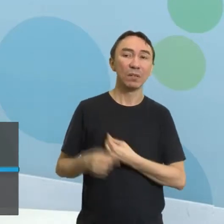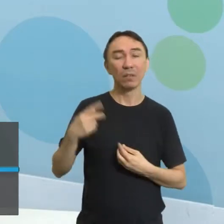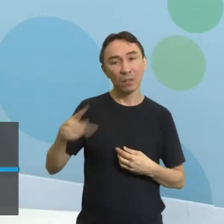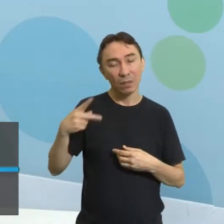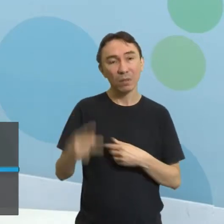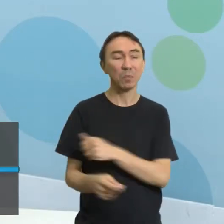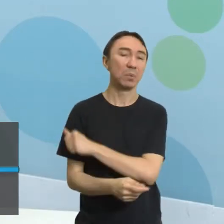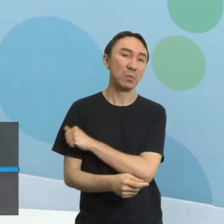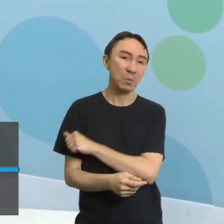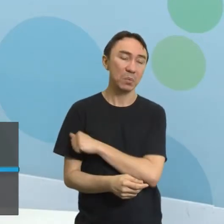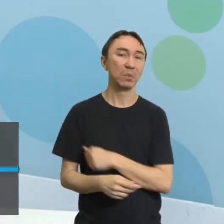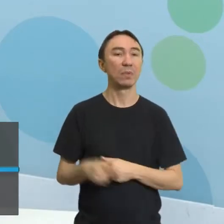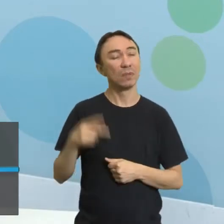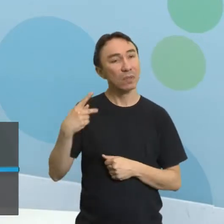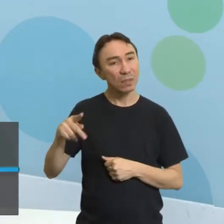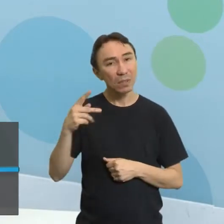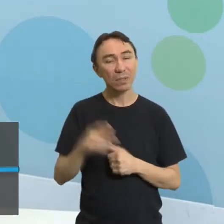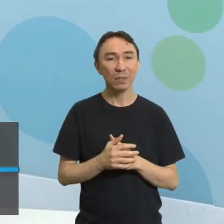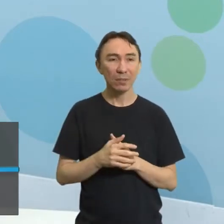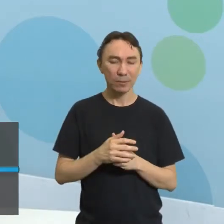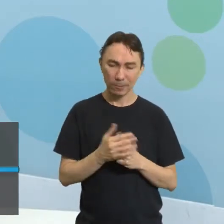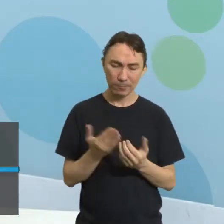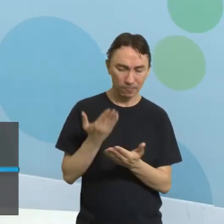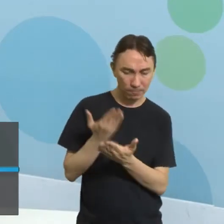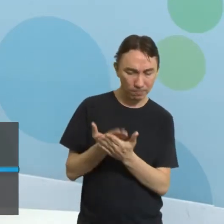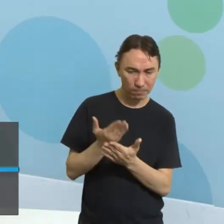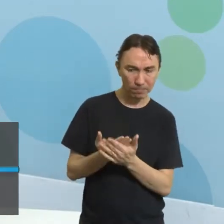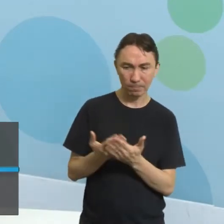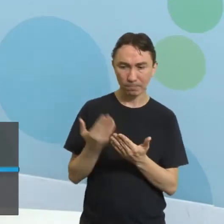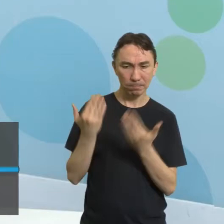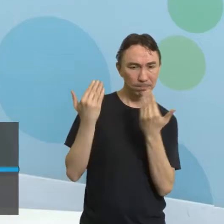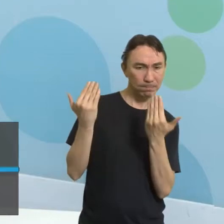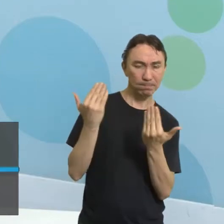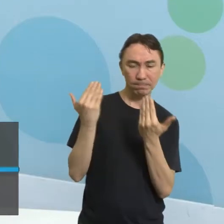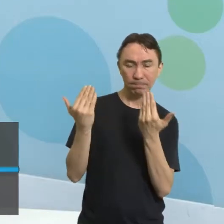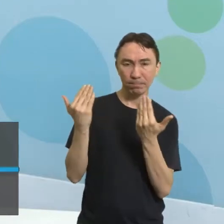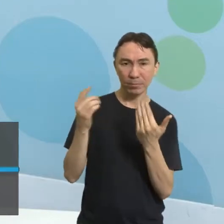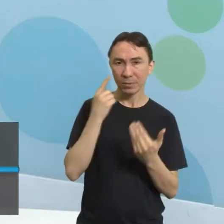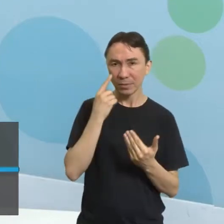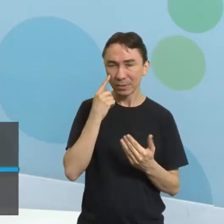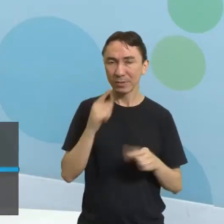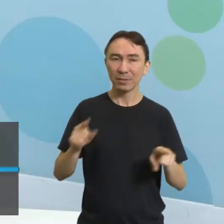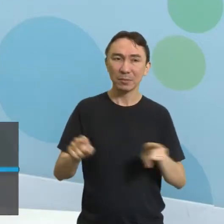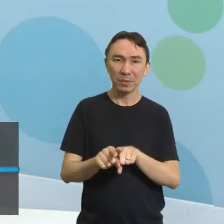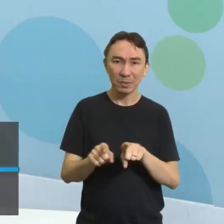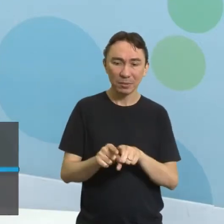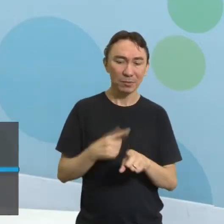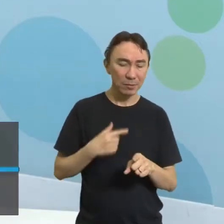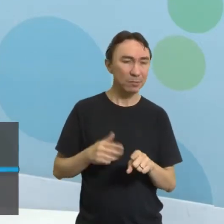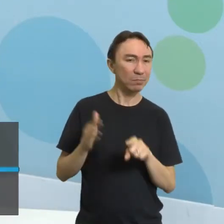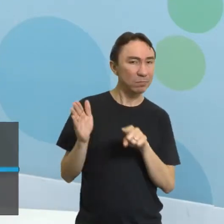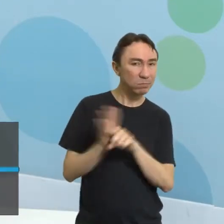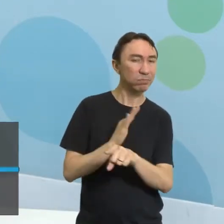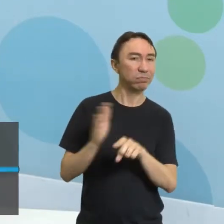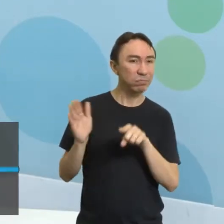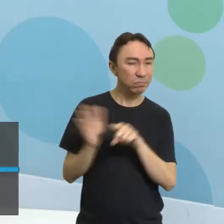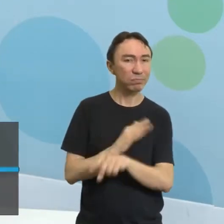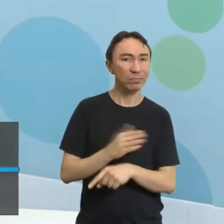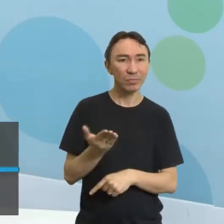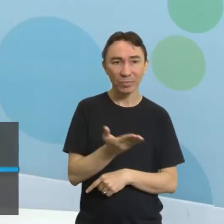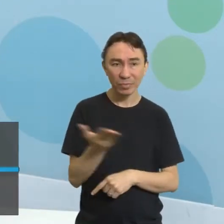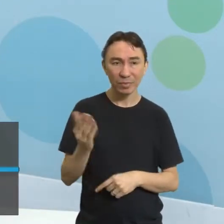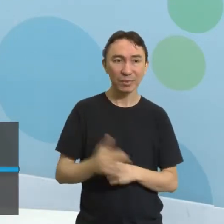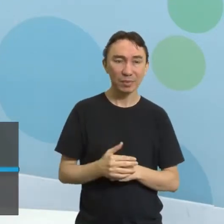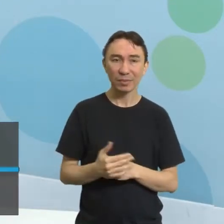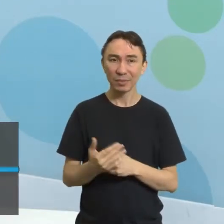sua observação, de questionamentos. Então é isso. Muito obrigada pelas contribuições,